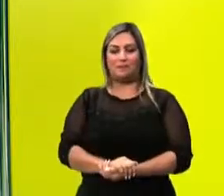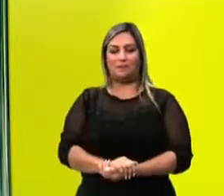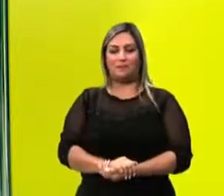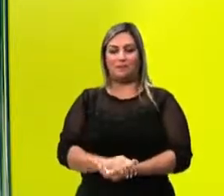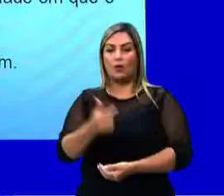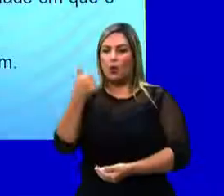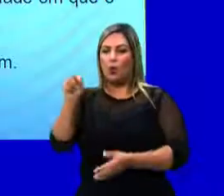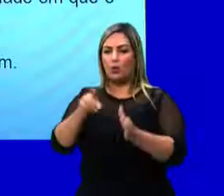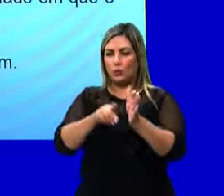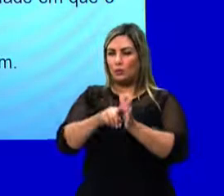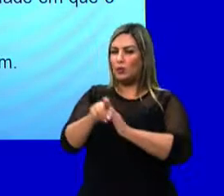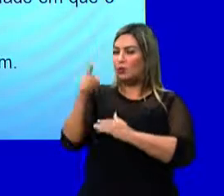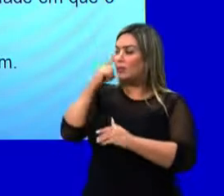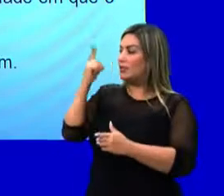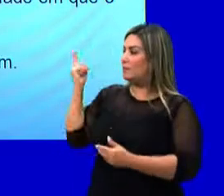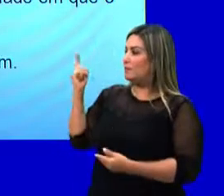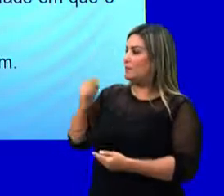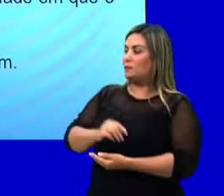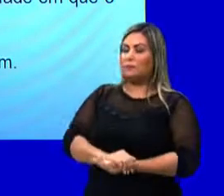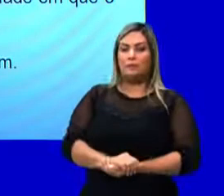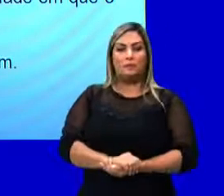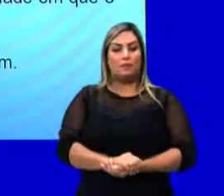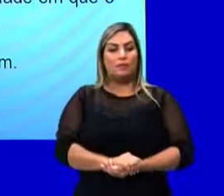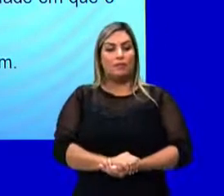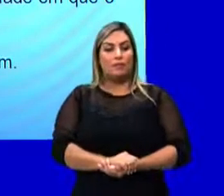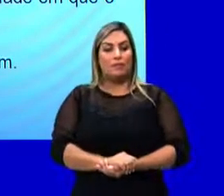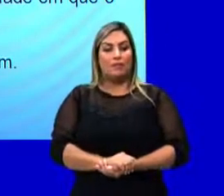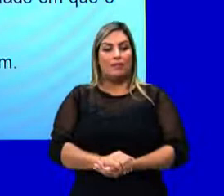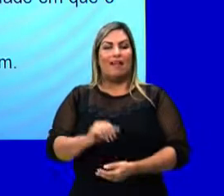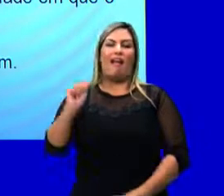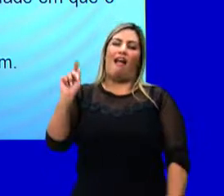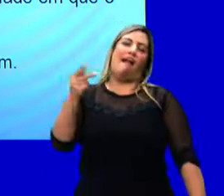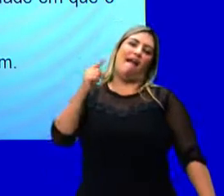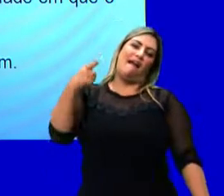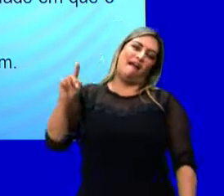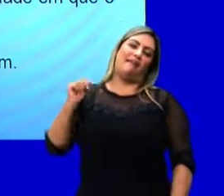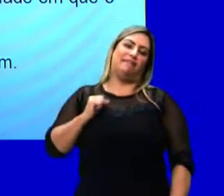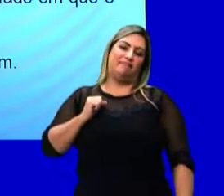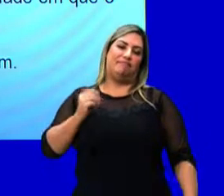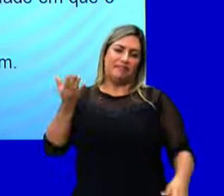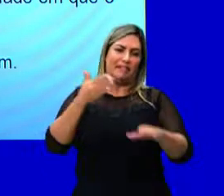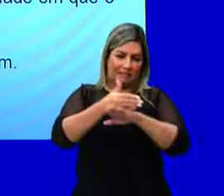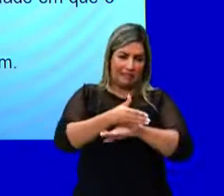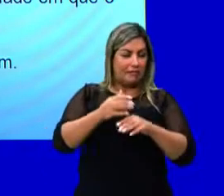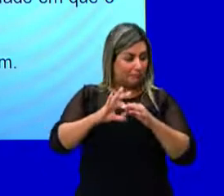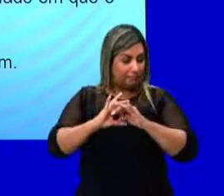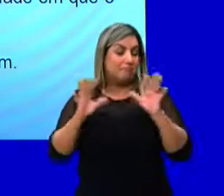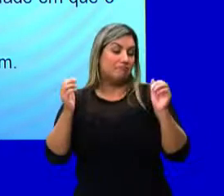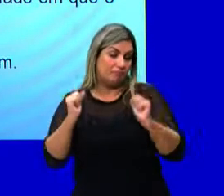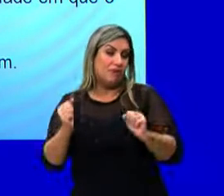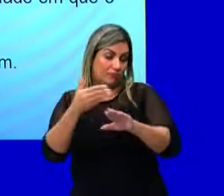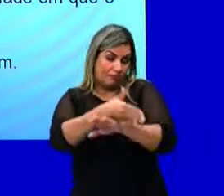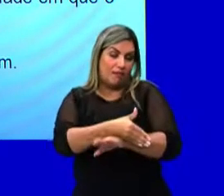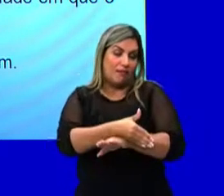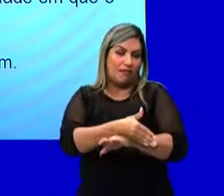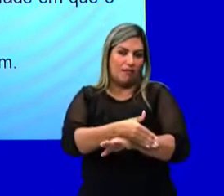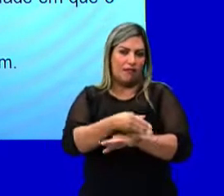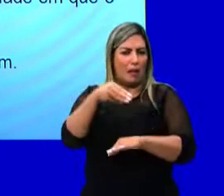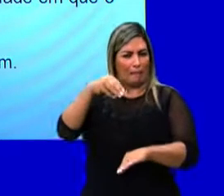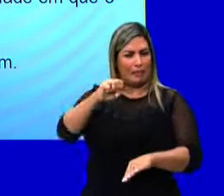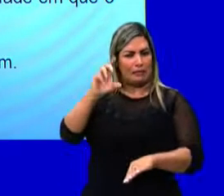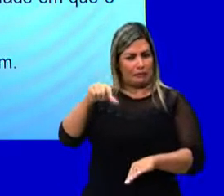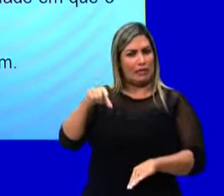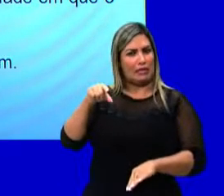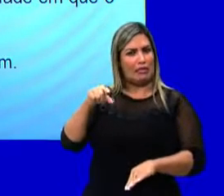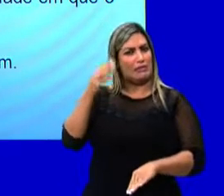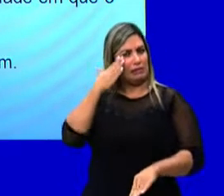outra atividade? De olho na tela. Aham. Quer entrar? Pode entrar. Messê